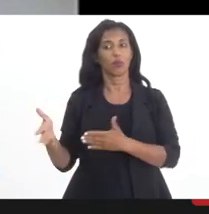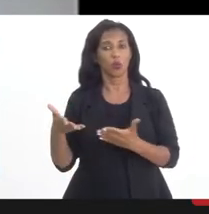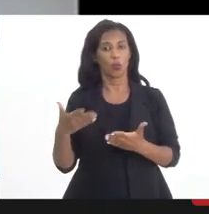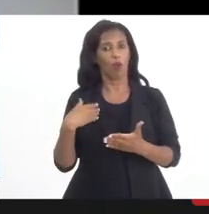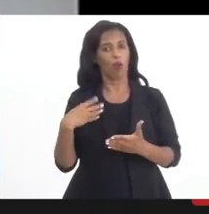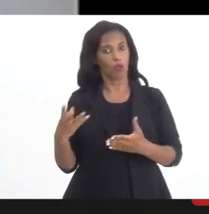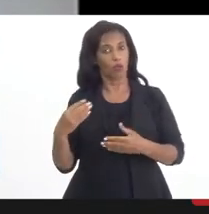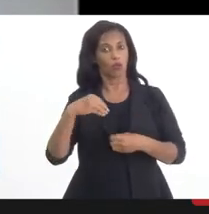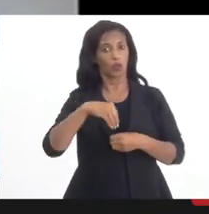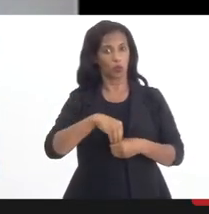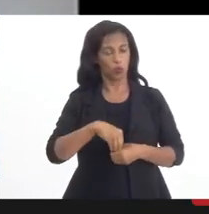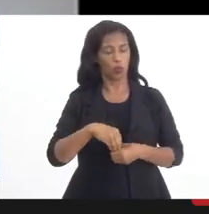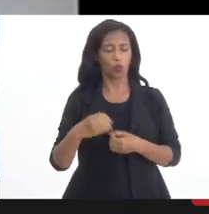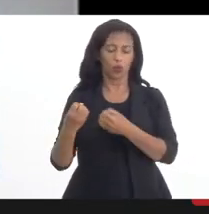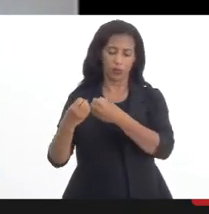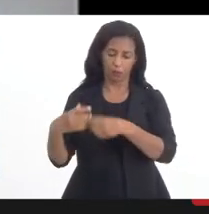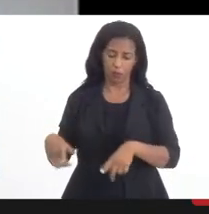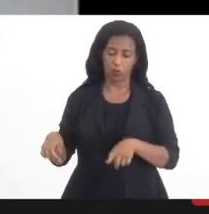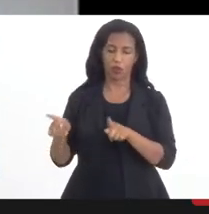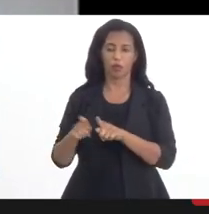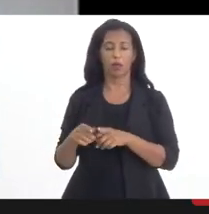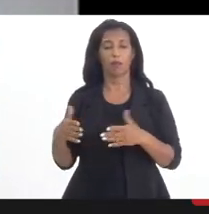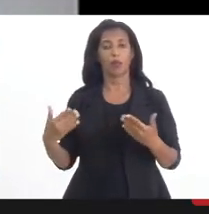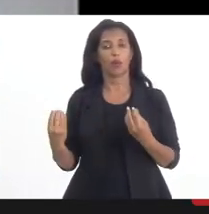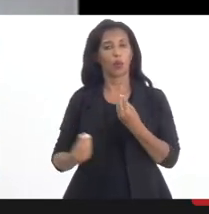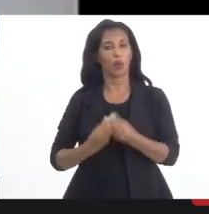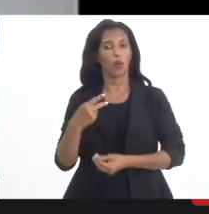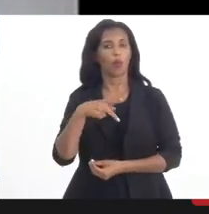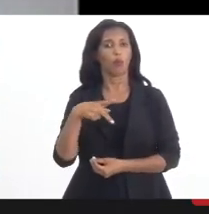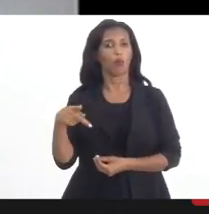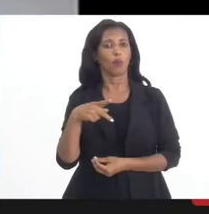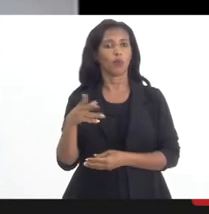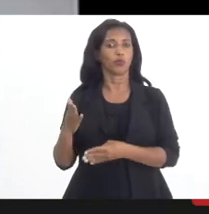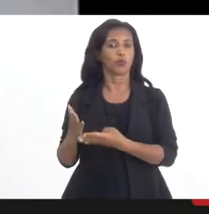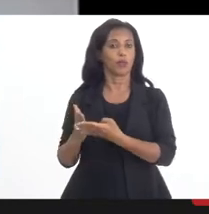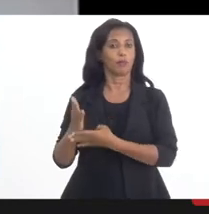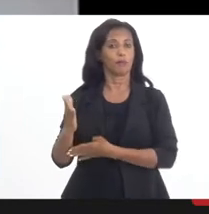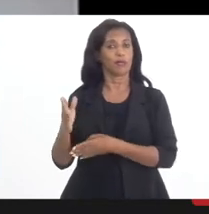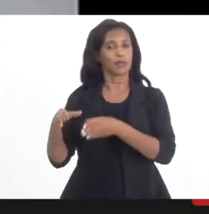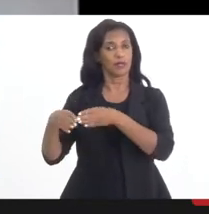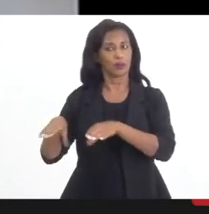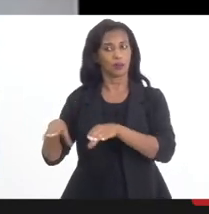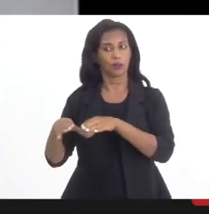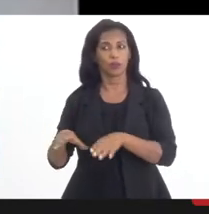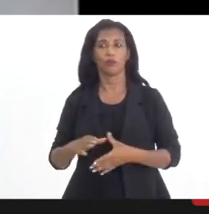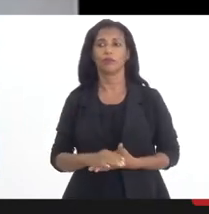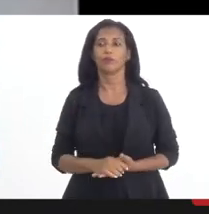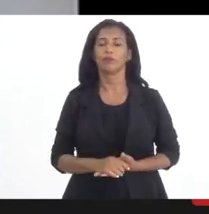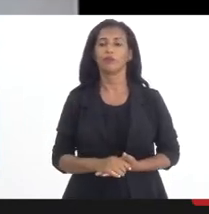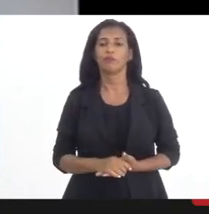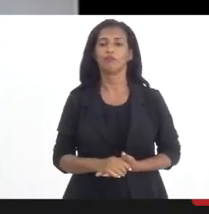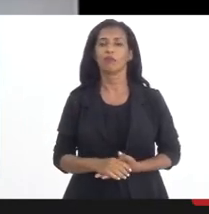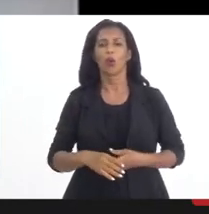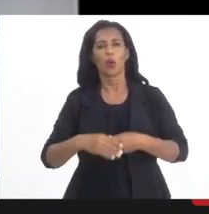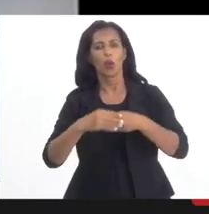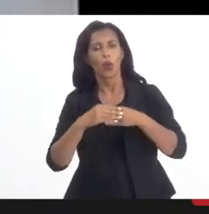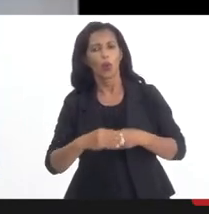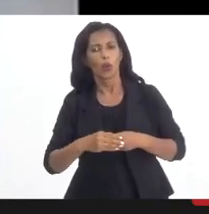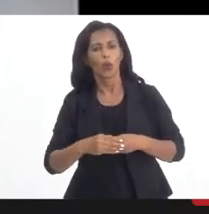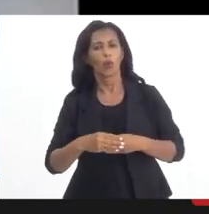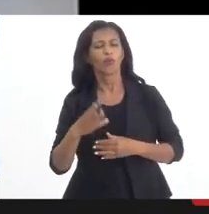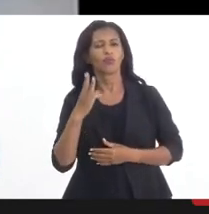incluo, né, nesse prejuízo também, enquanto professora concursada e aprovada nesse concurso. Saudar o deputado